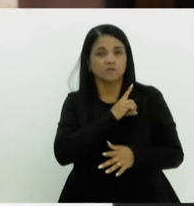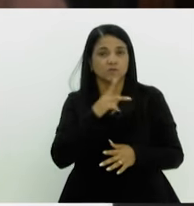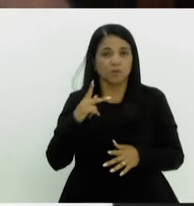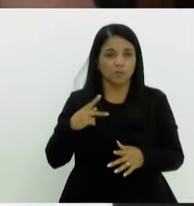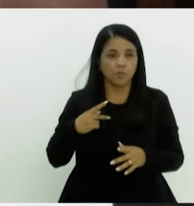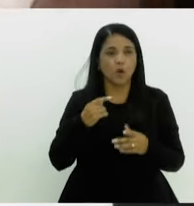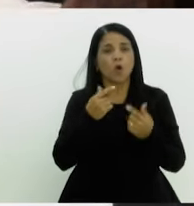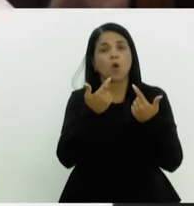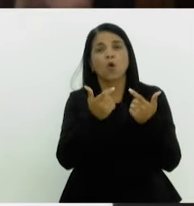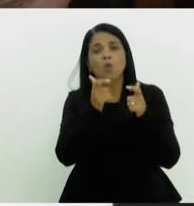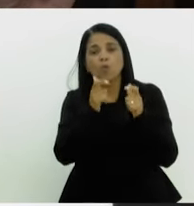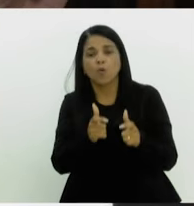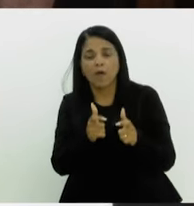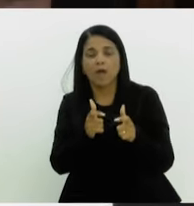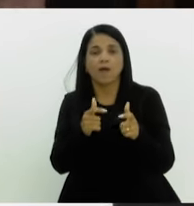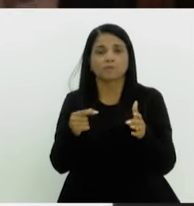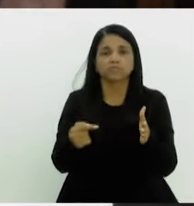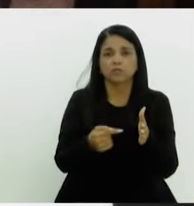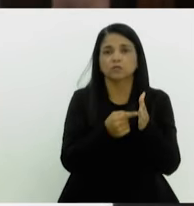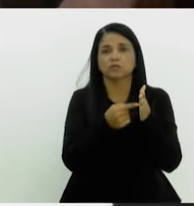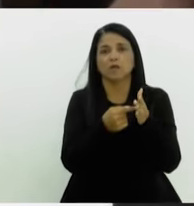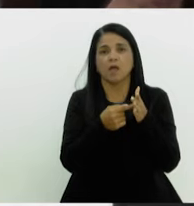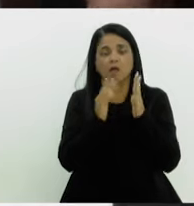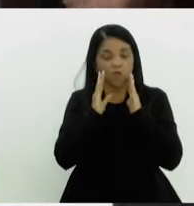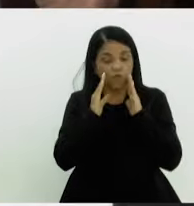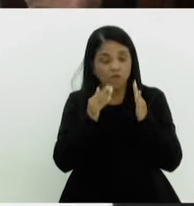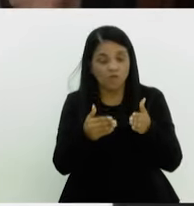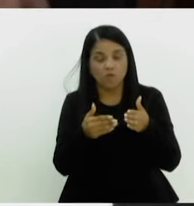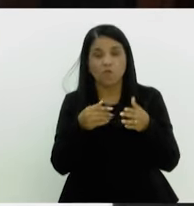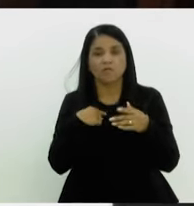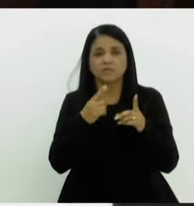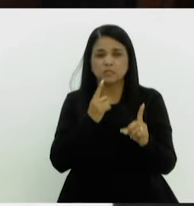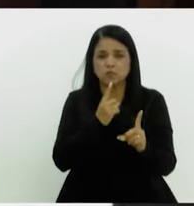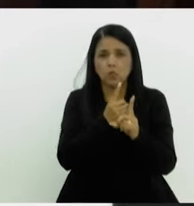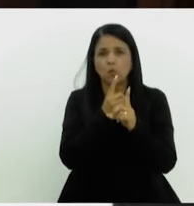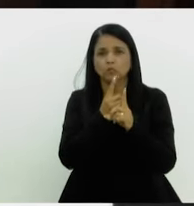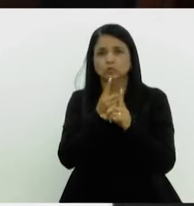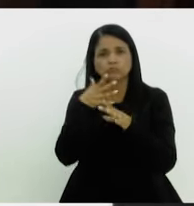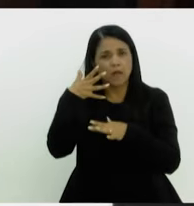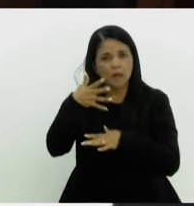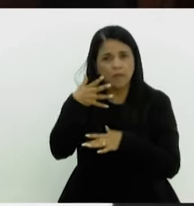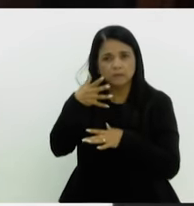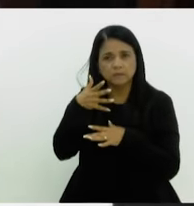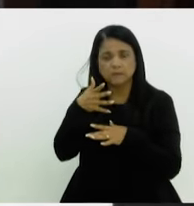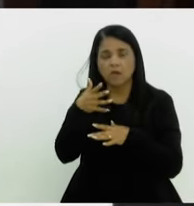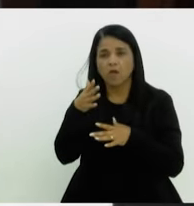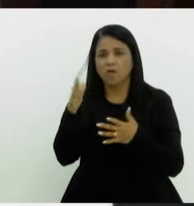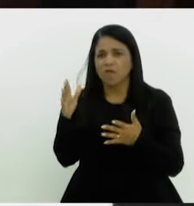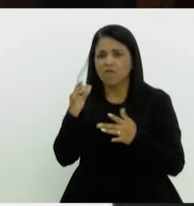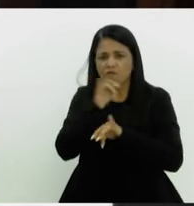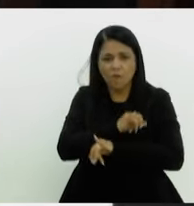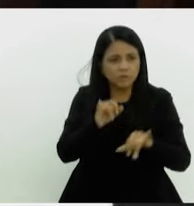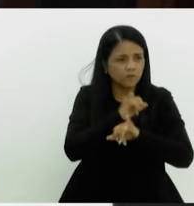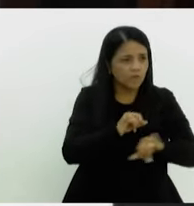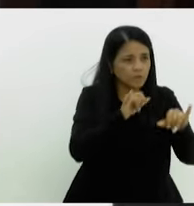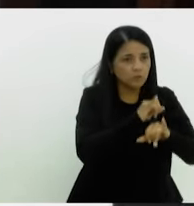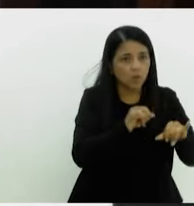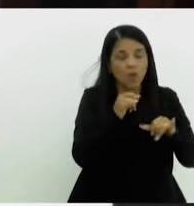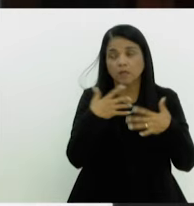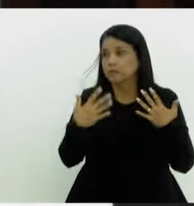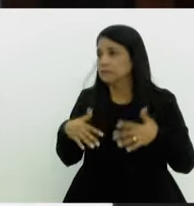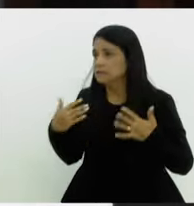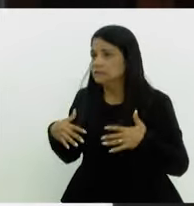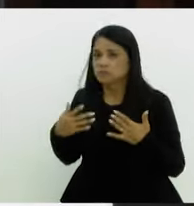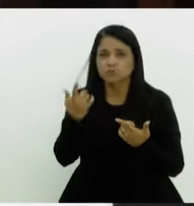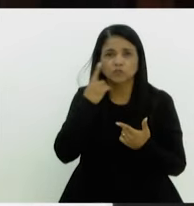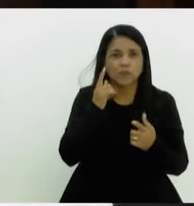recorrer Qual é o foco porque as vezes a gente vai pro encontro Adriana e a gente tem Ju assim uma série de informações e é um desespero a gente